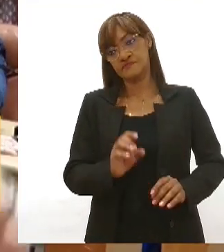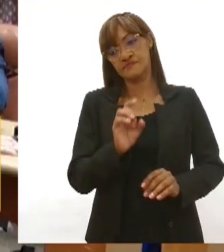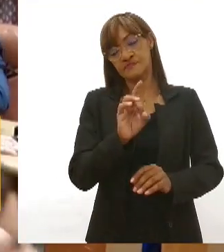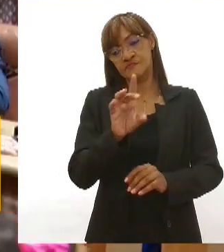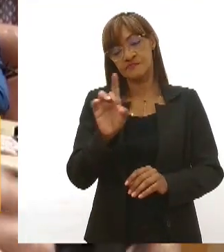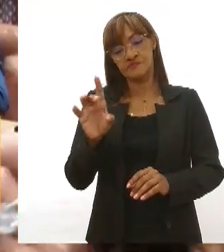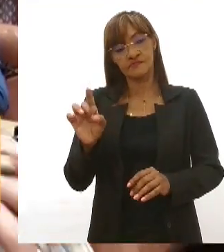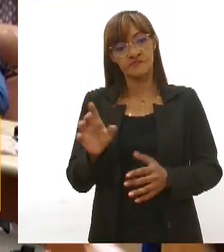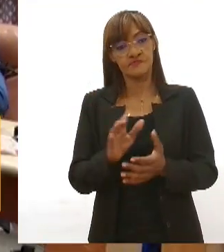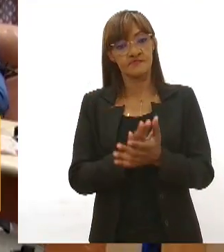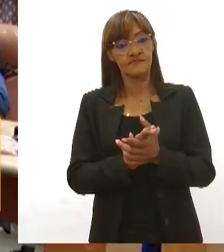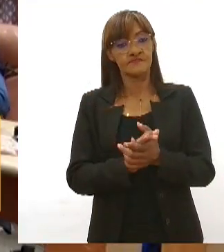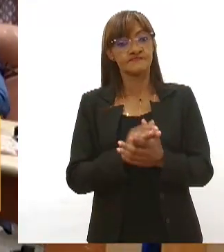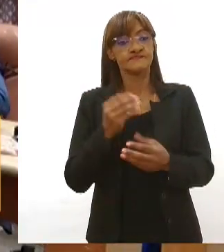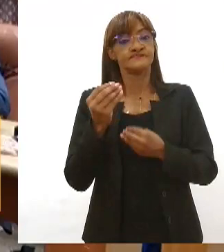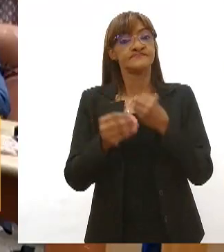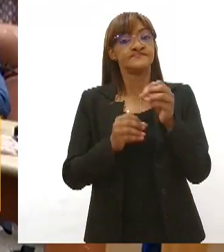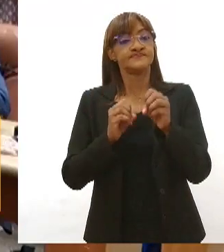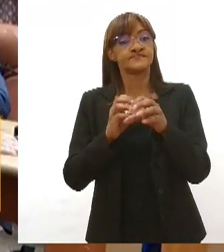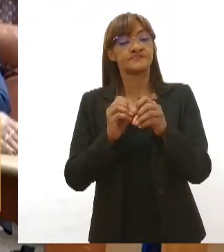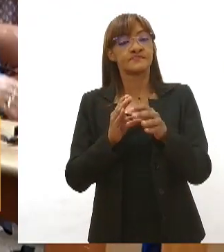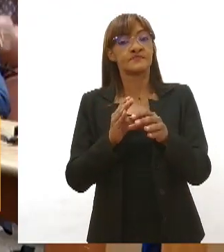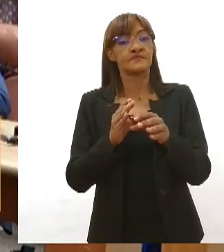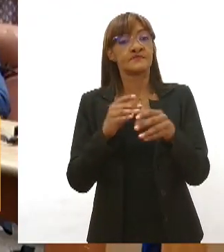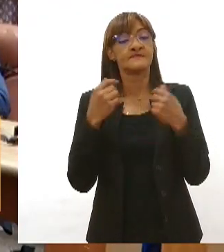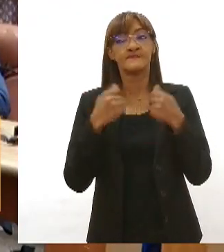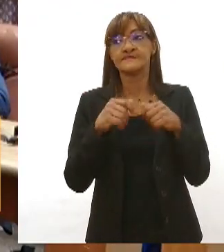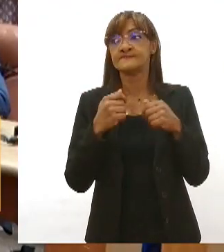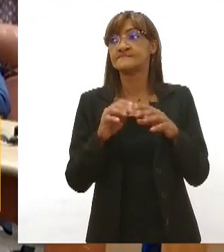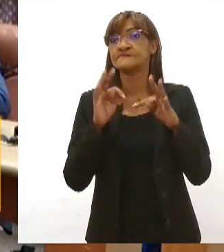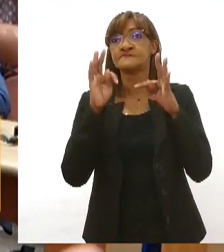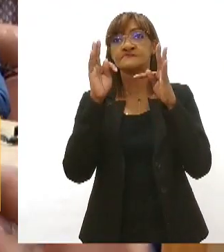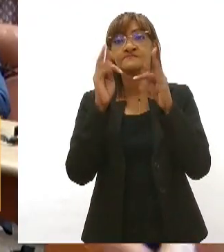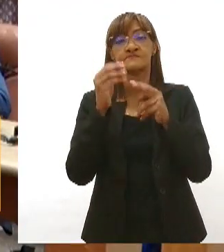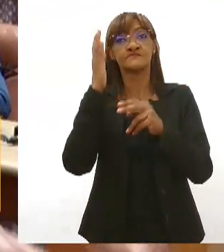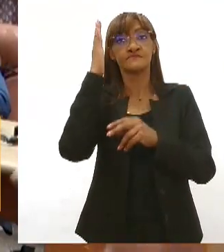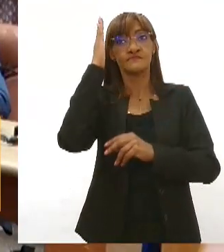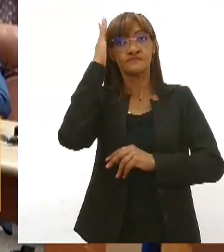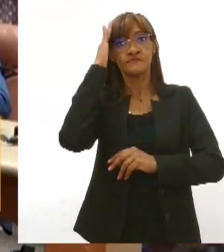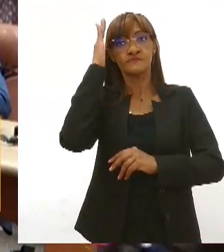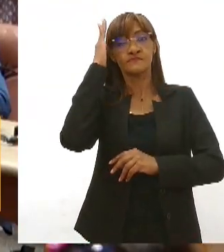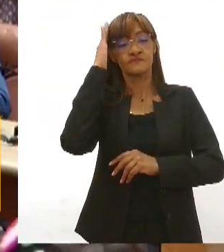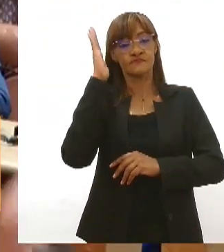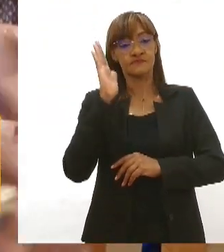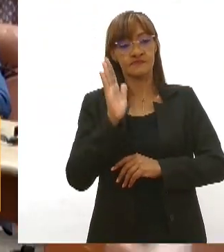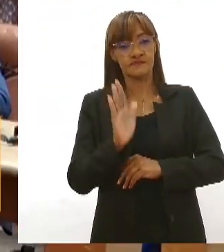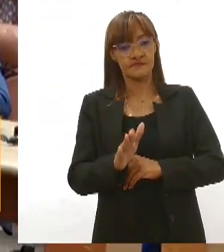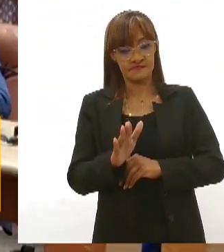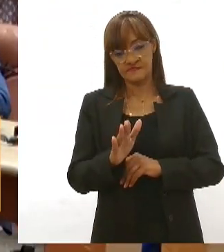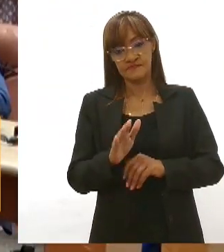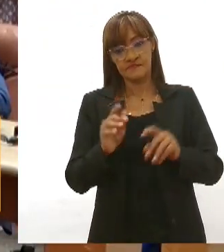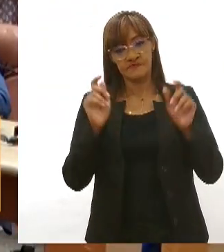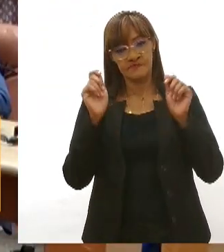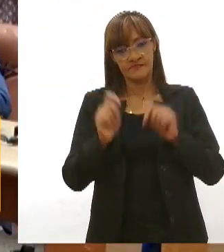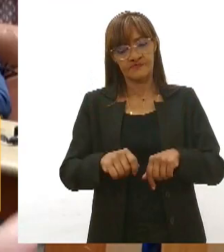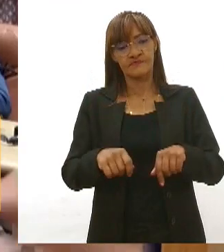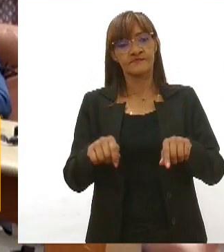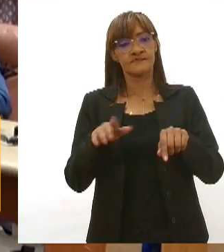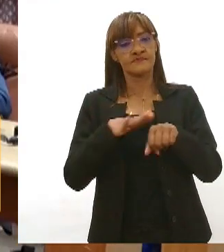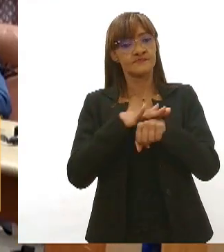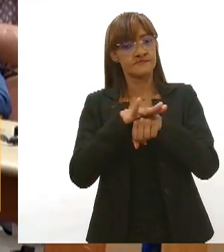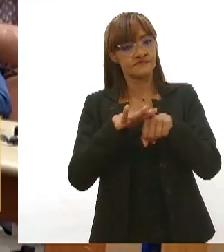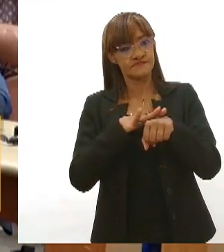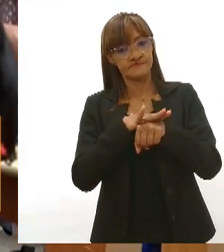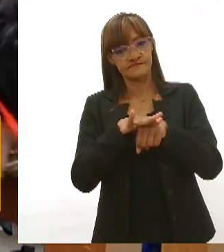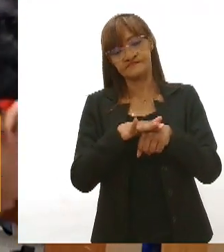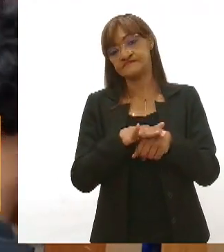educação e questão de consciência. Conscientização, né, para que as pessoas possam também lidar, né, conversar, né, e